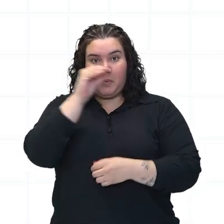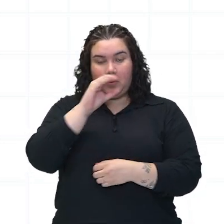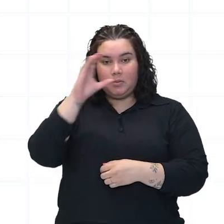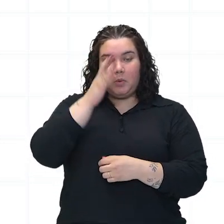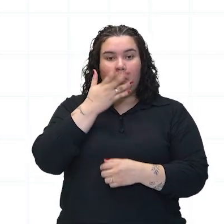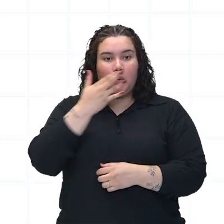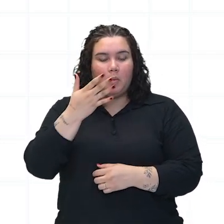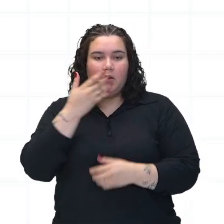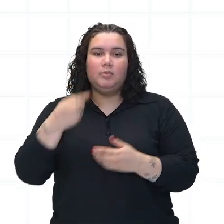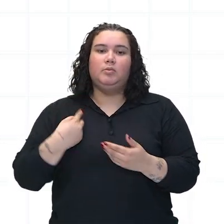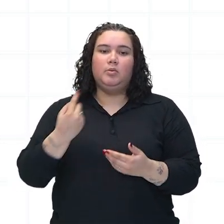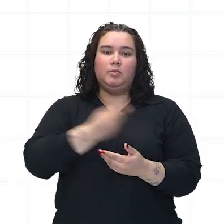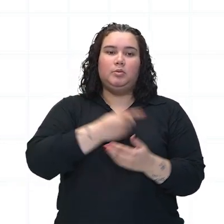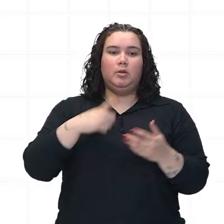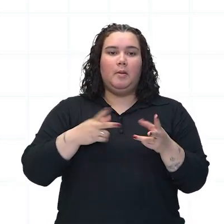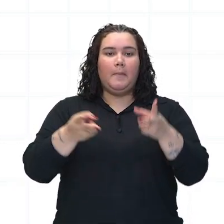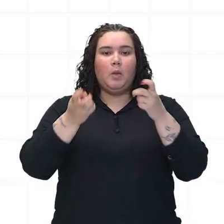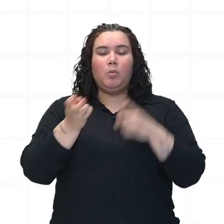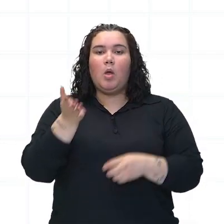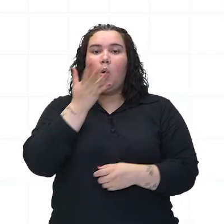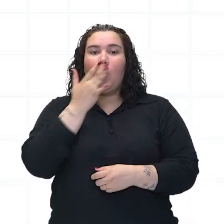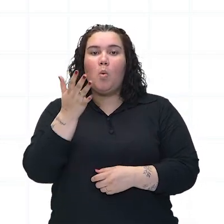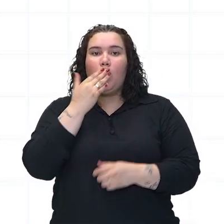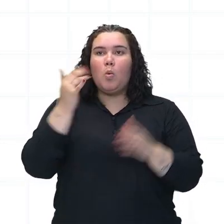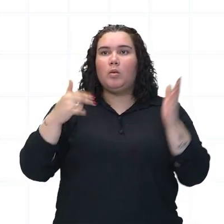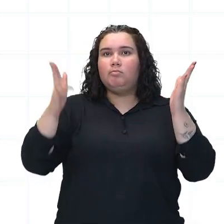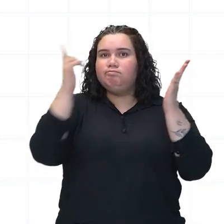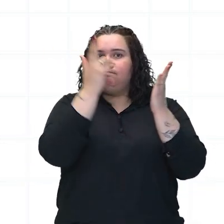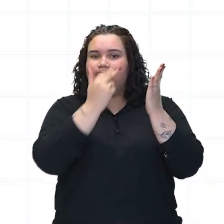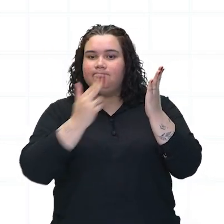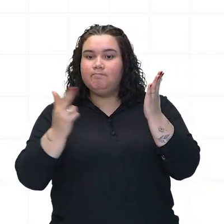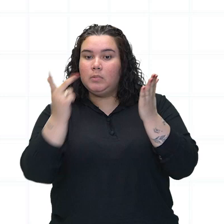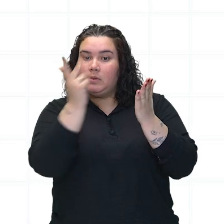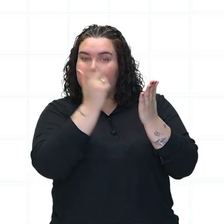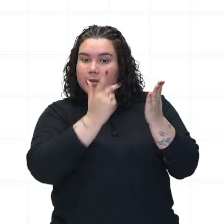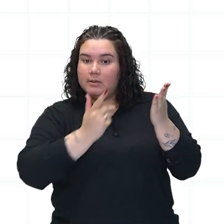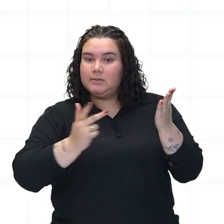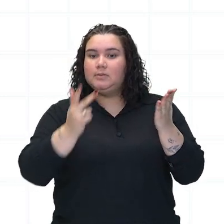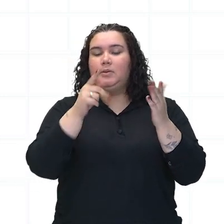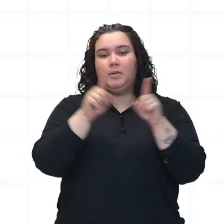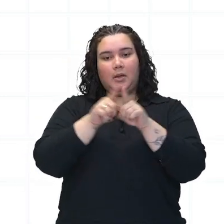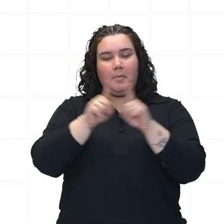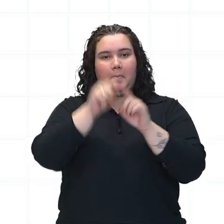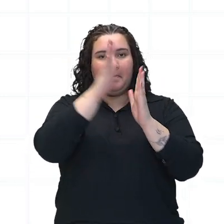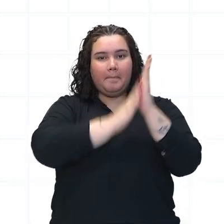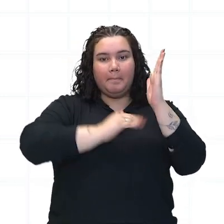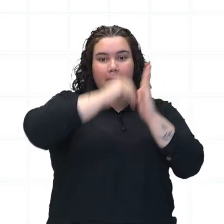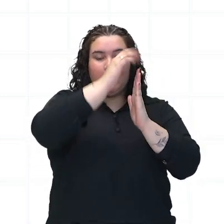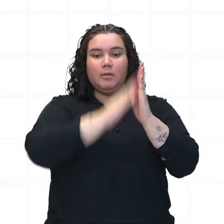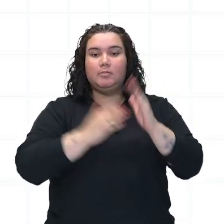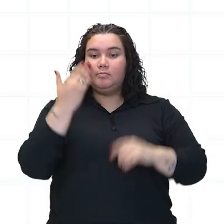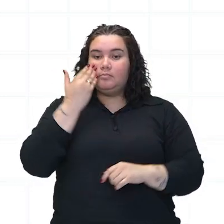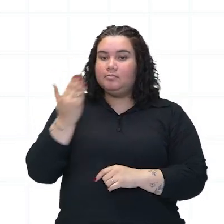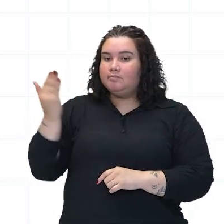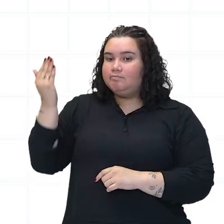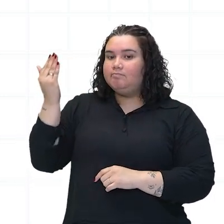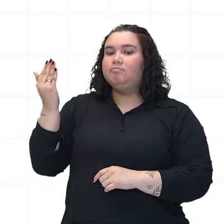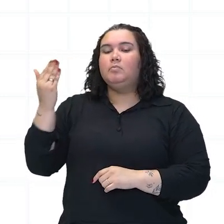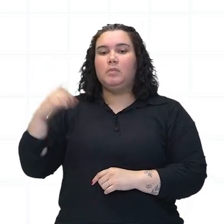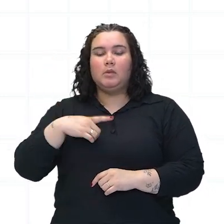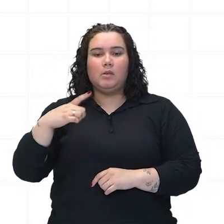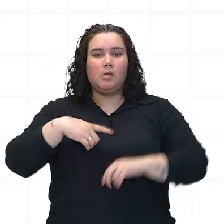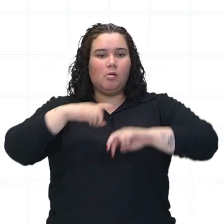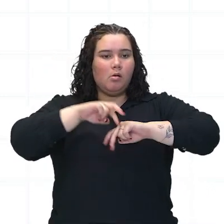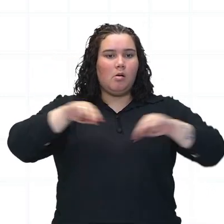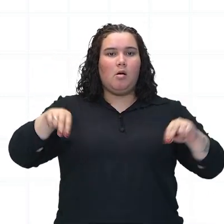cores, passamos a colocar a cor na pintura, nos desenhos e nas telas. Como podemos ver